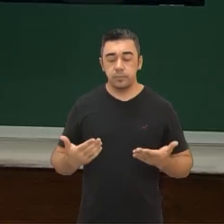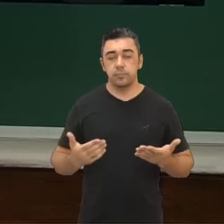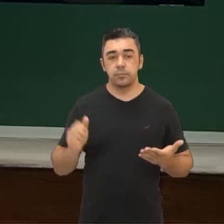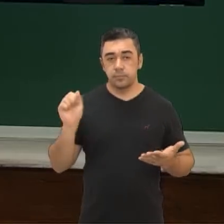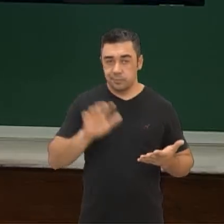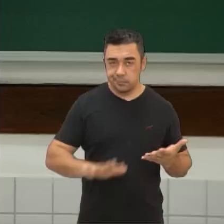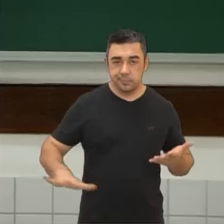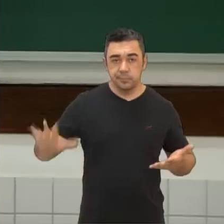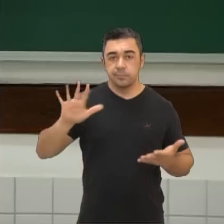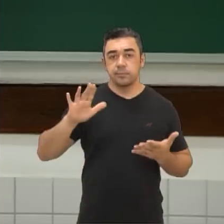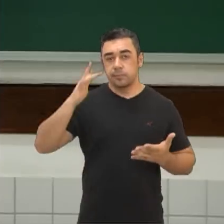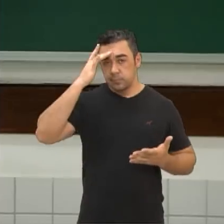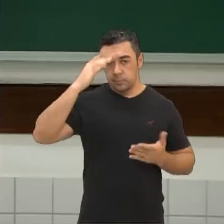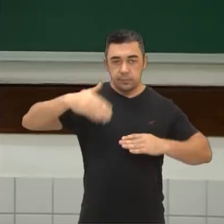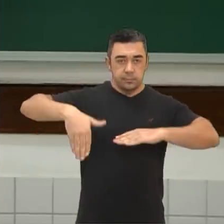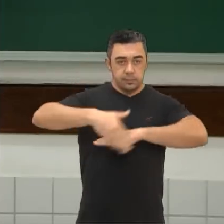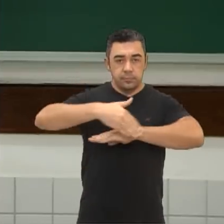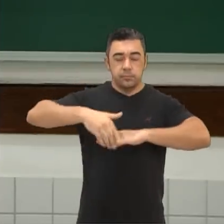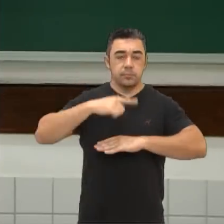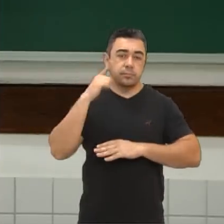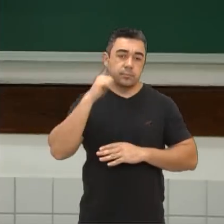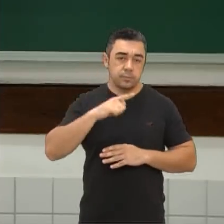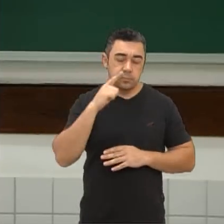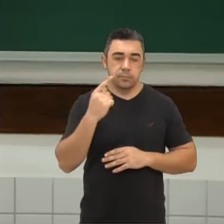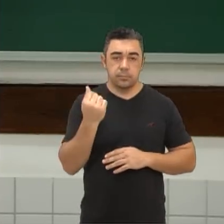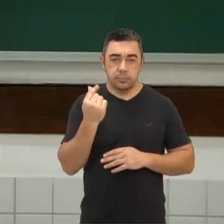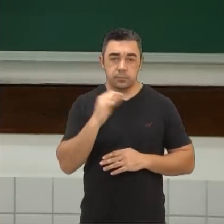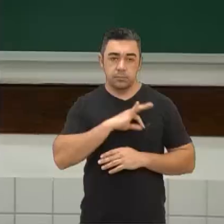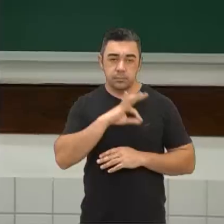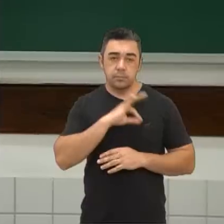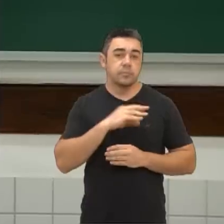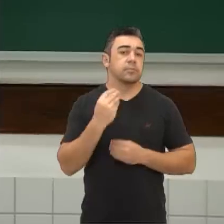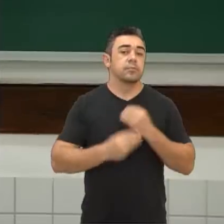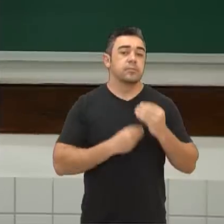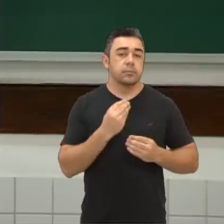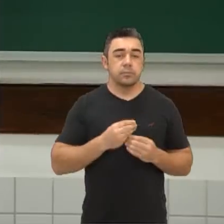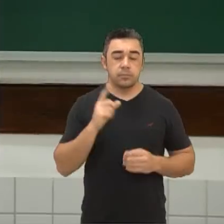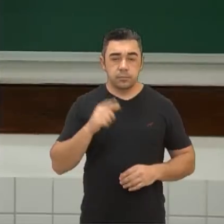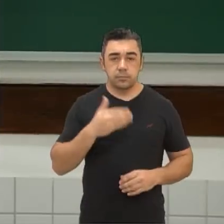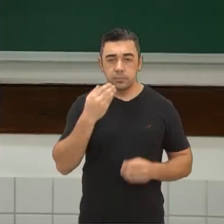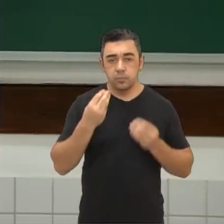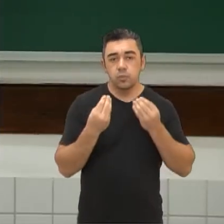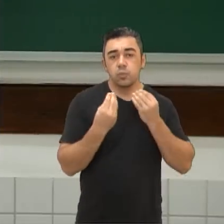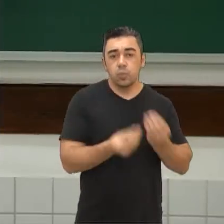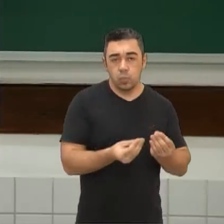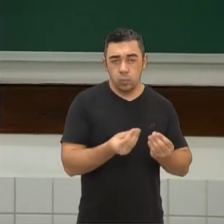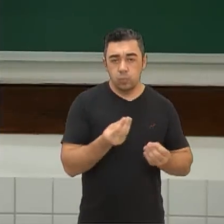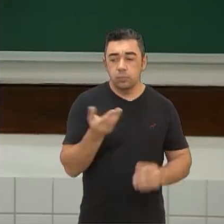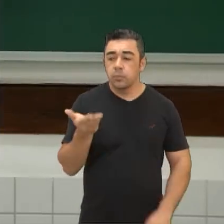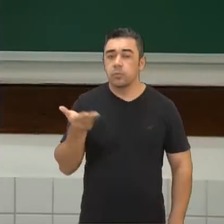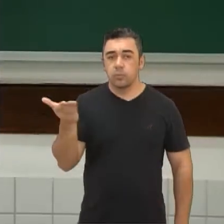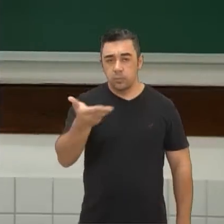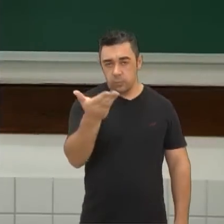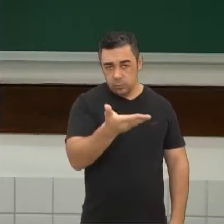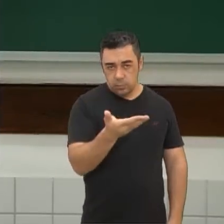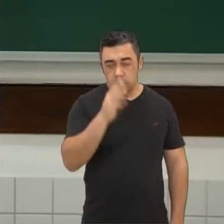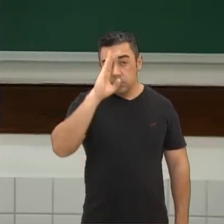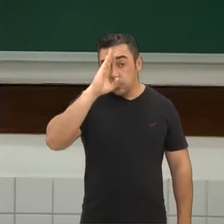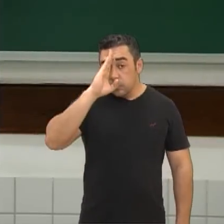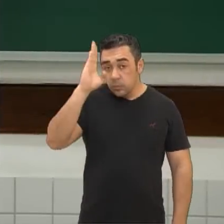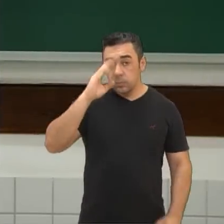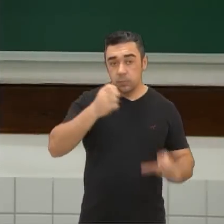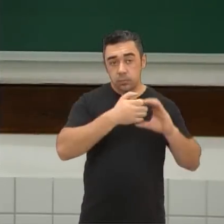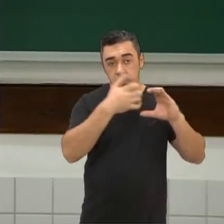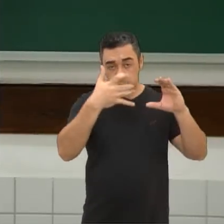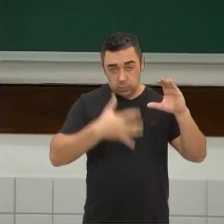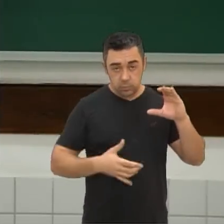manifestações artísticas. Aqui nós temos algumas características de artes nordestinas, né? Que são bem comuns de conhecermos,